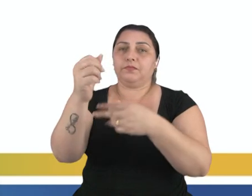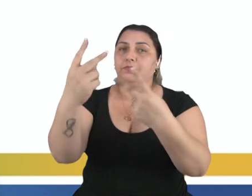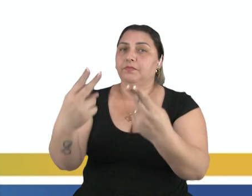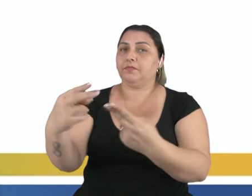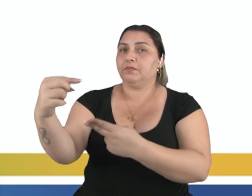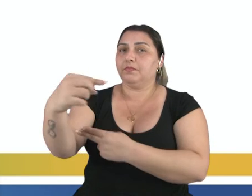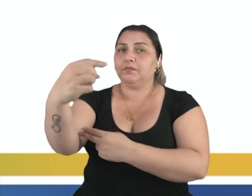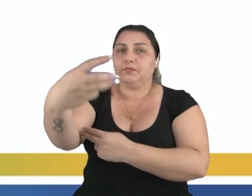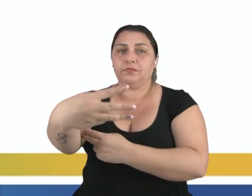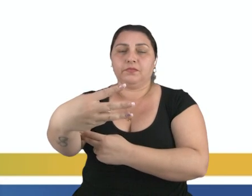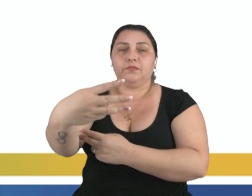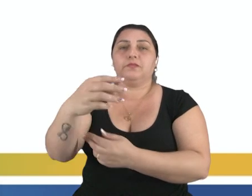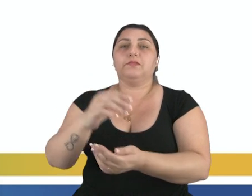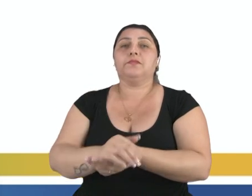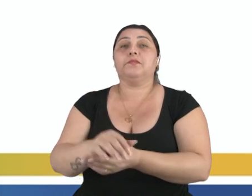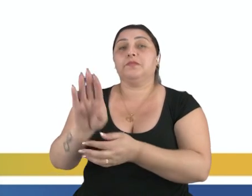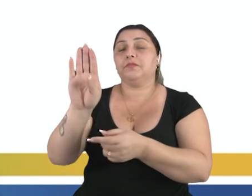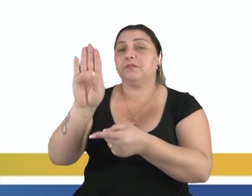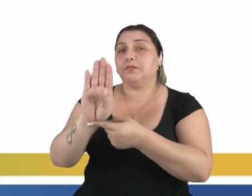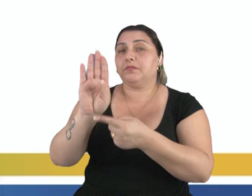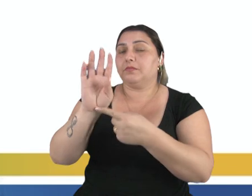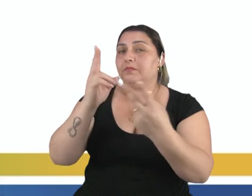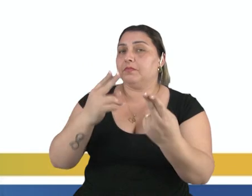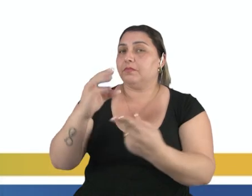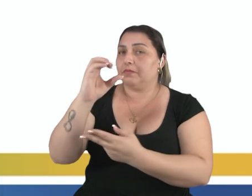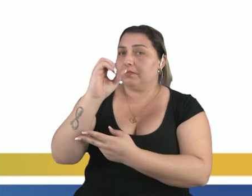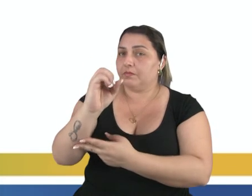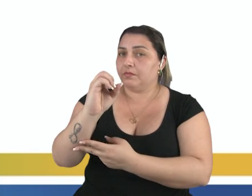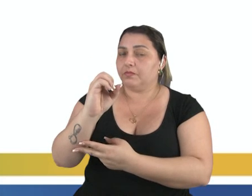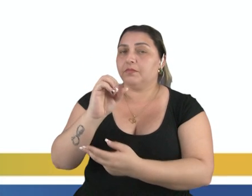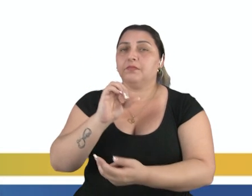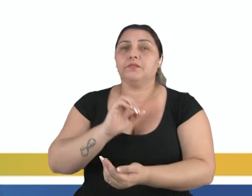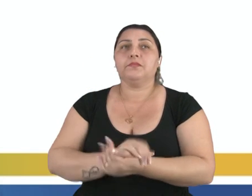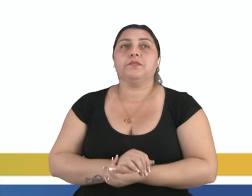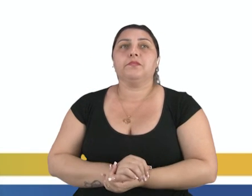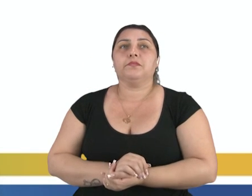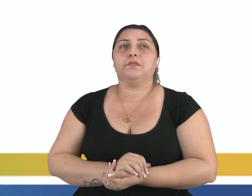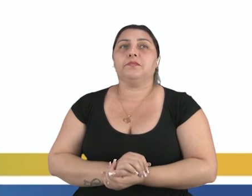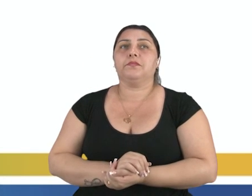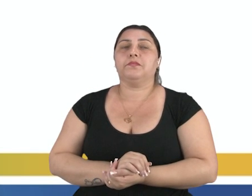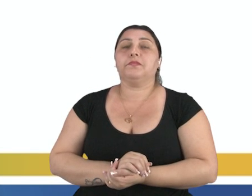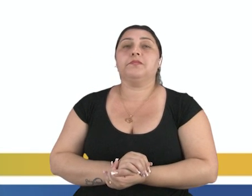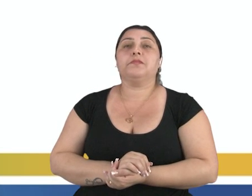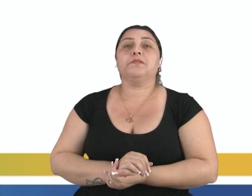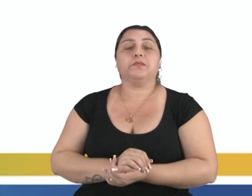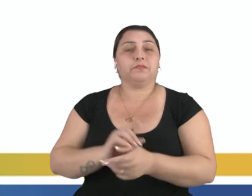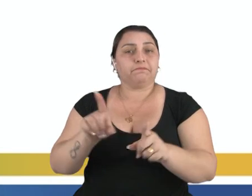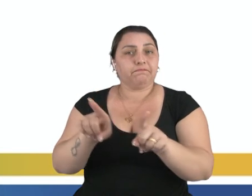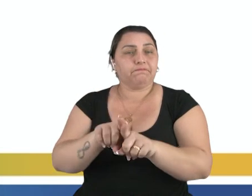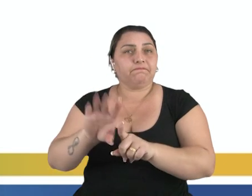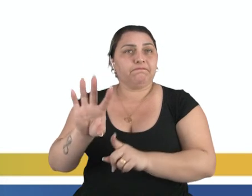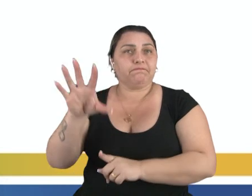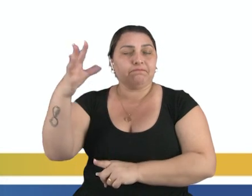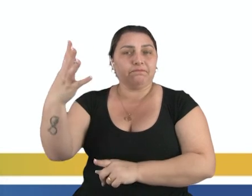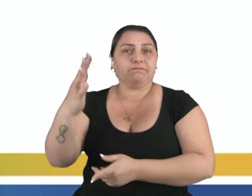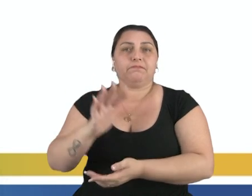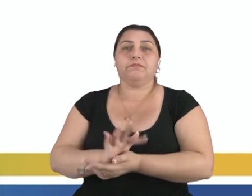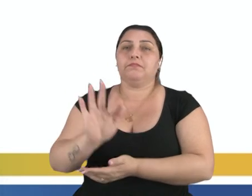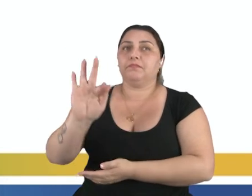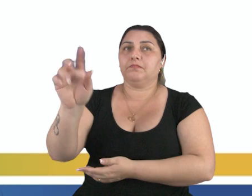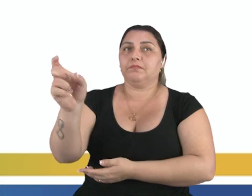0. Da mesma forma acontece para a f de x igual a x